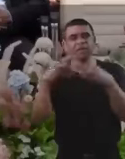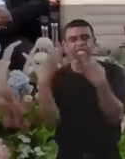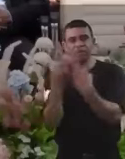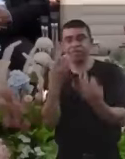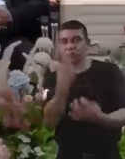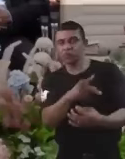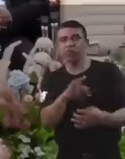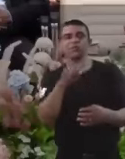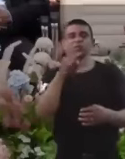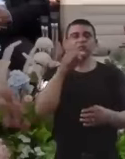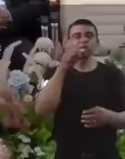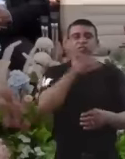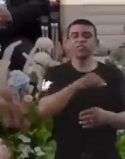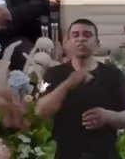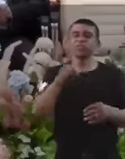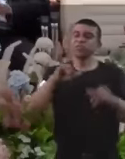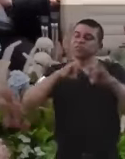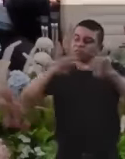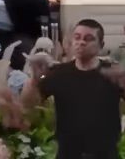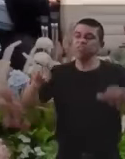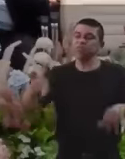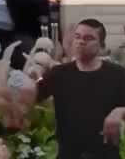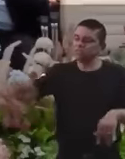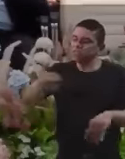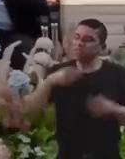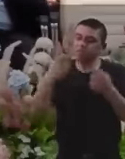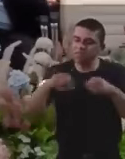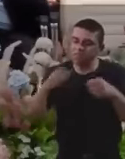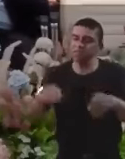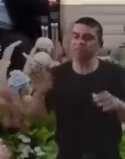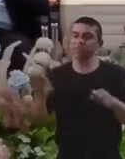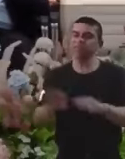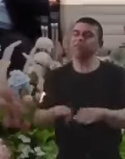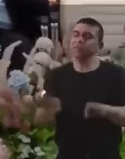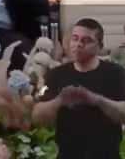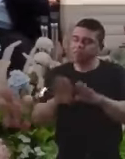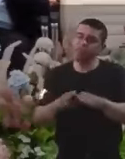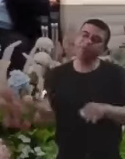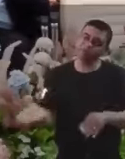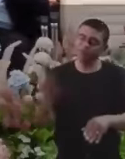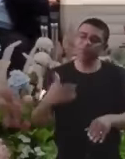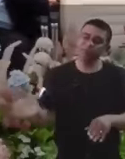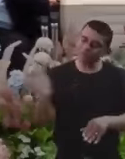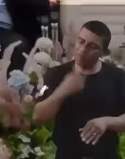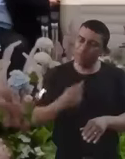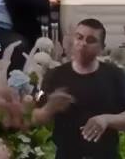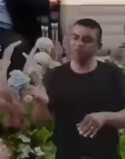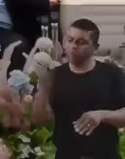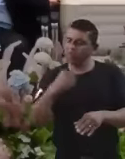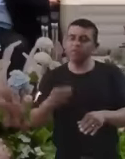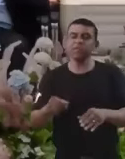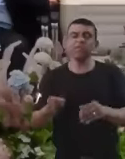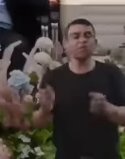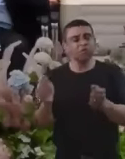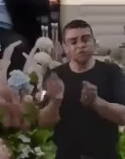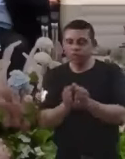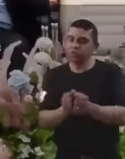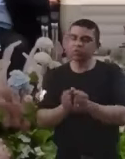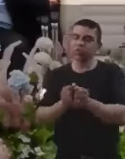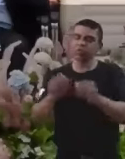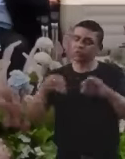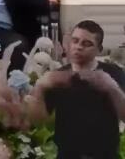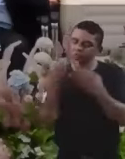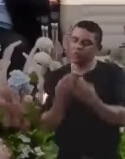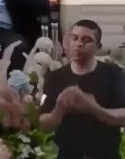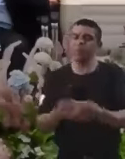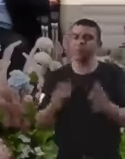isso é renúncia. Mas veja, não se preocupem quando vocês estiverem diante deles. Não fiquem